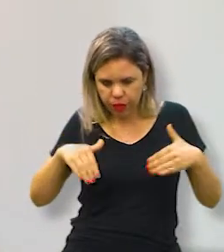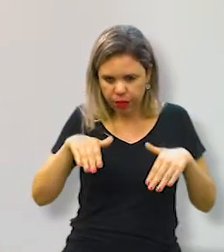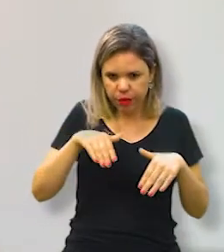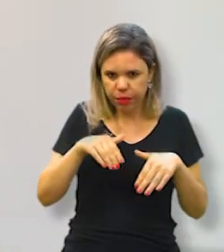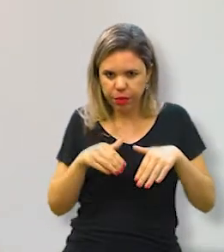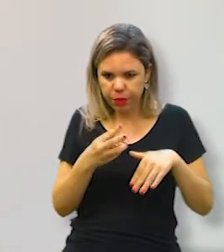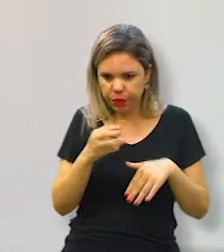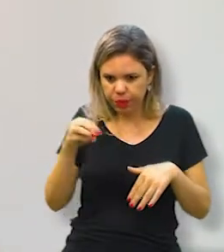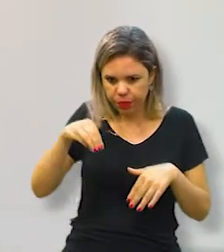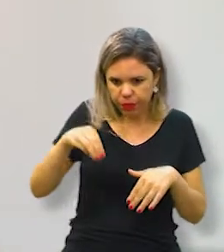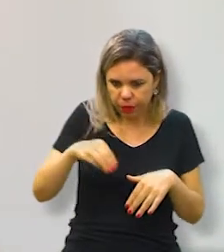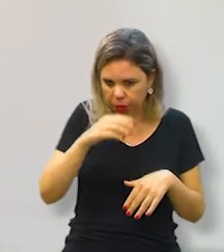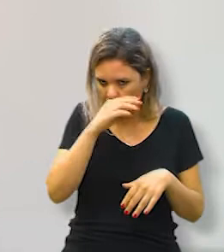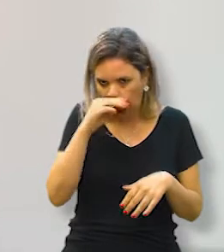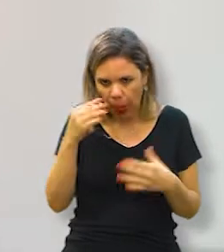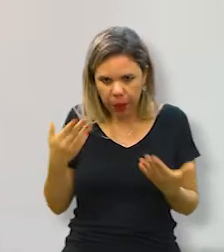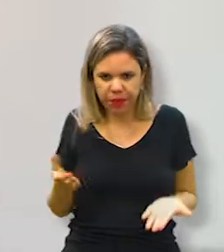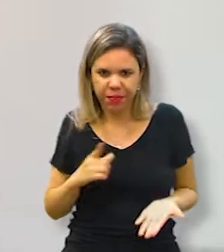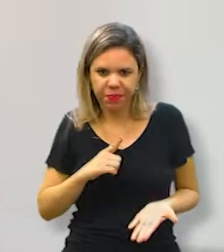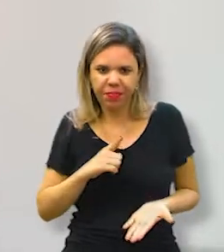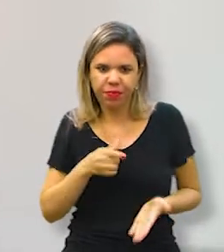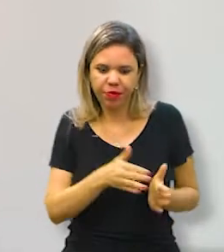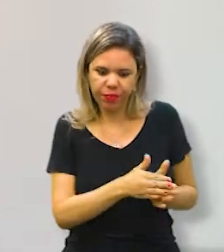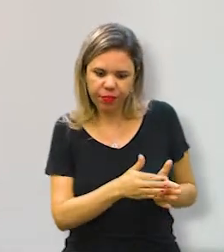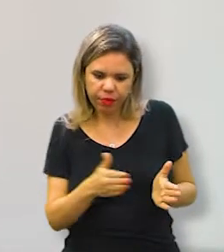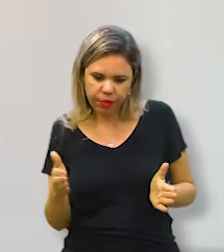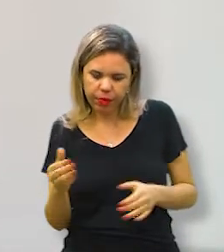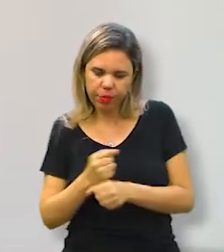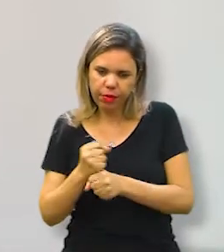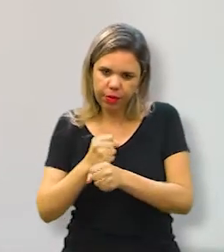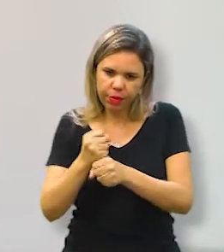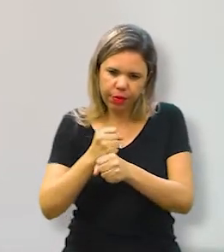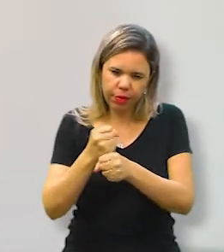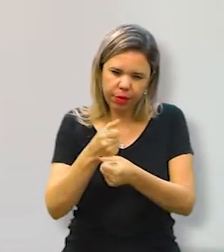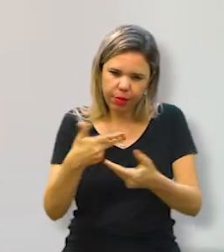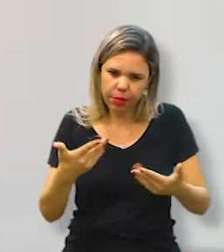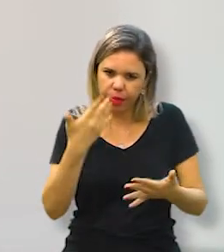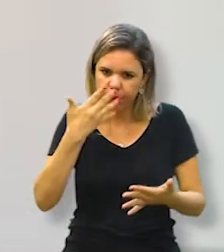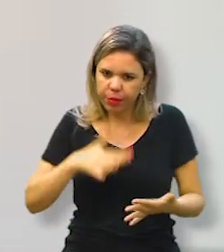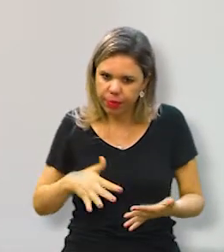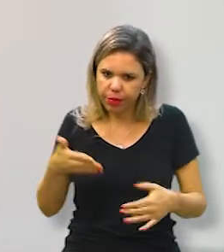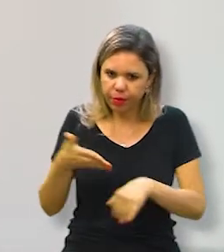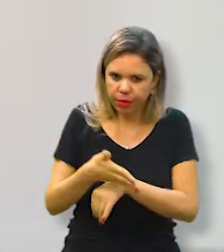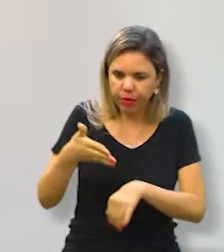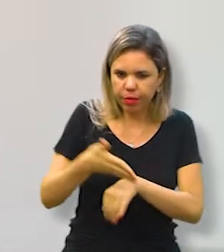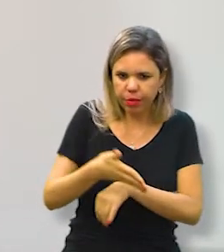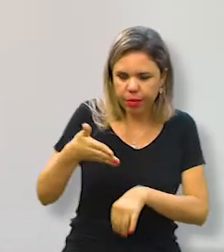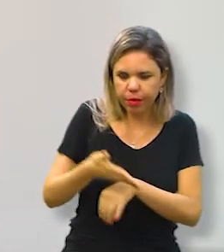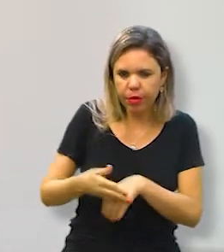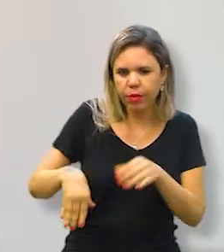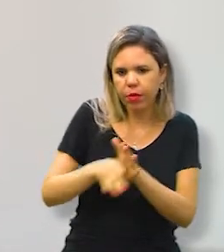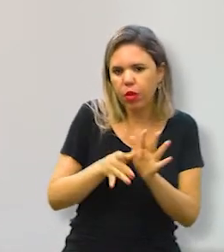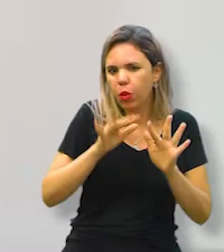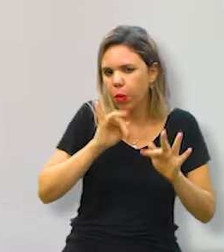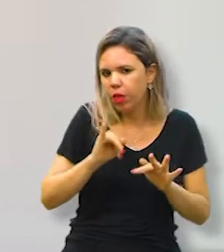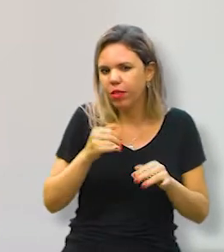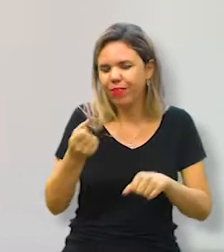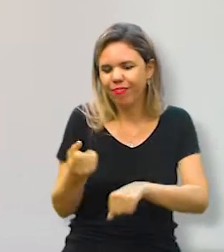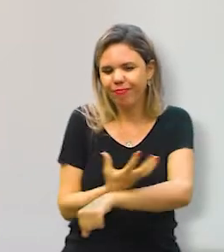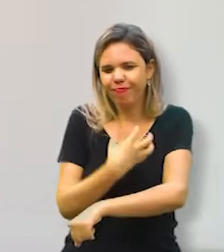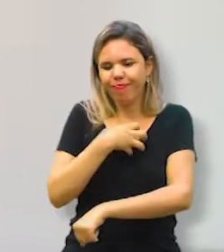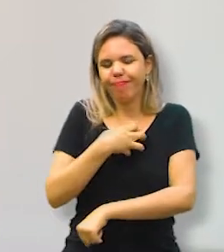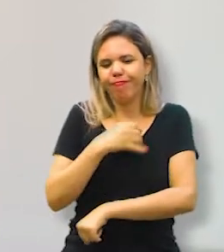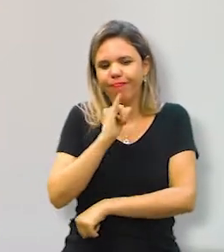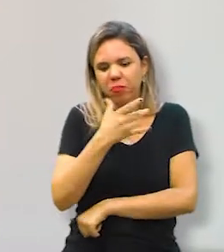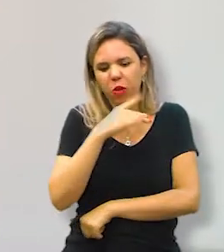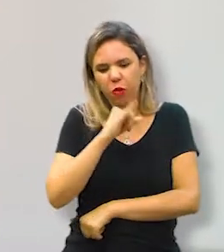minutos. Então, nós temos, durante esses anos, várias crianças que pais chegam e nos emocionam, dizendo: